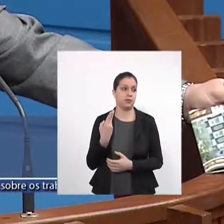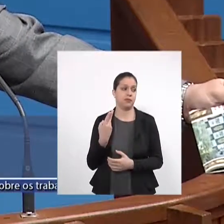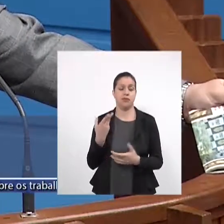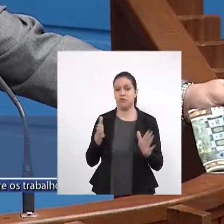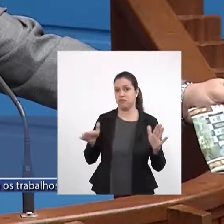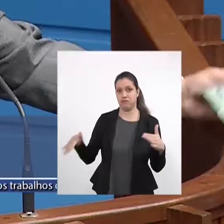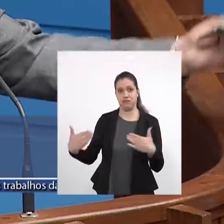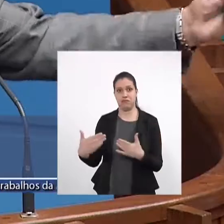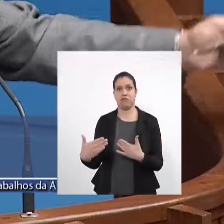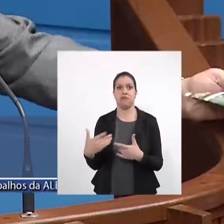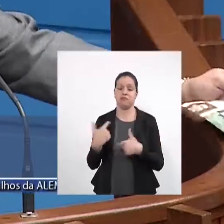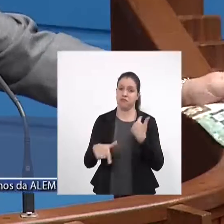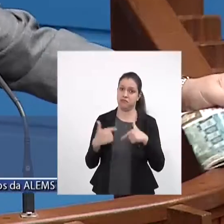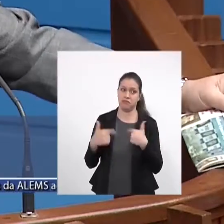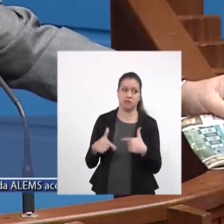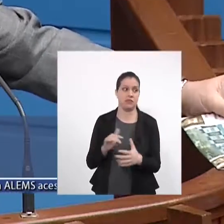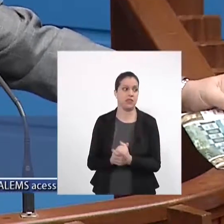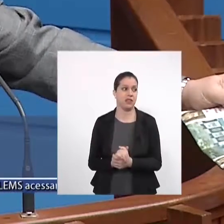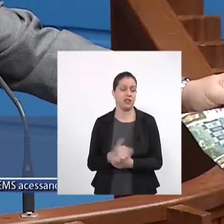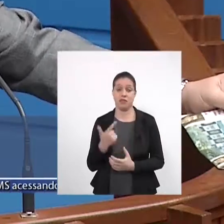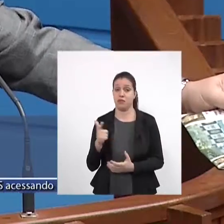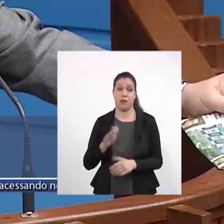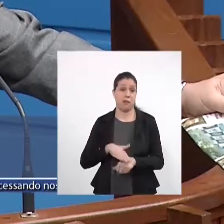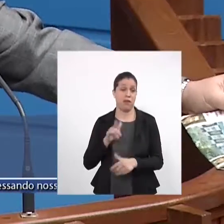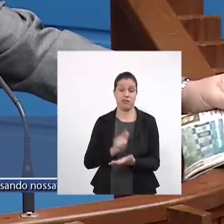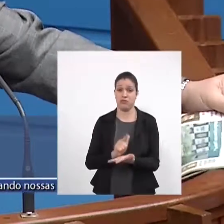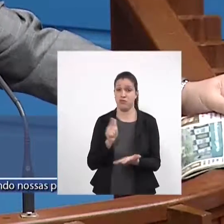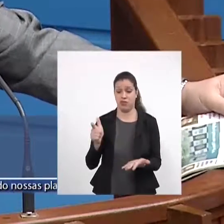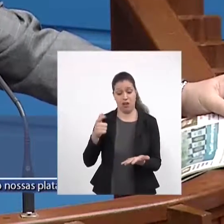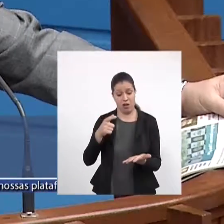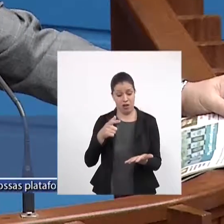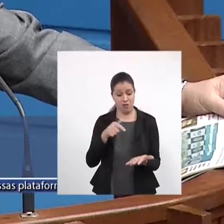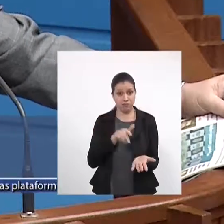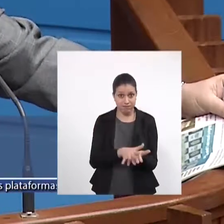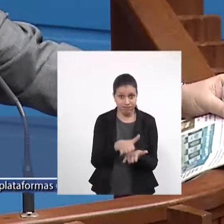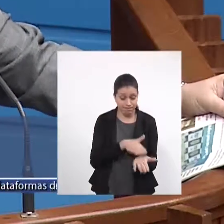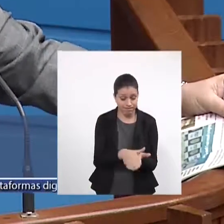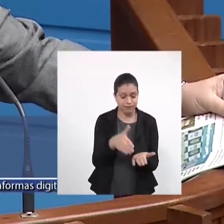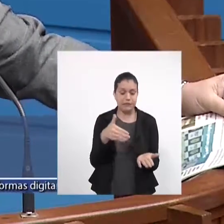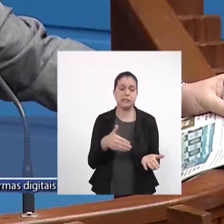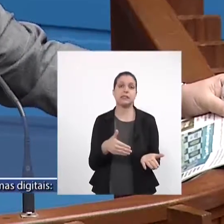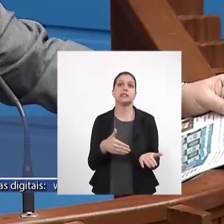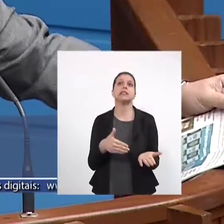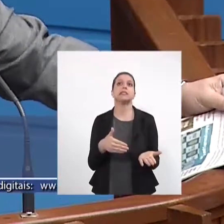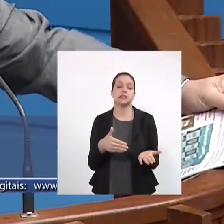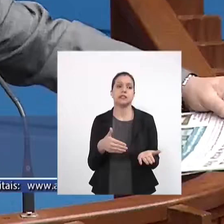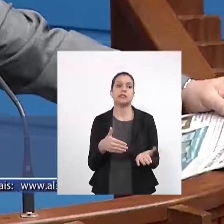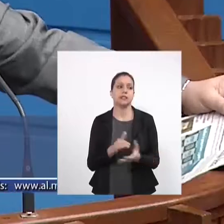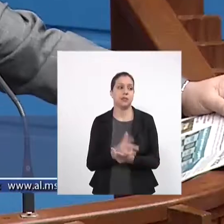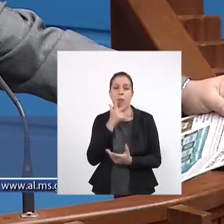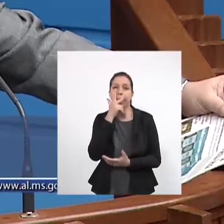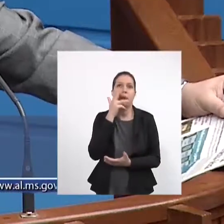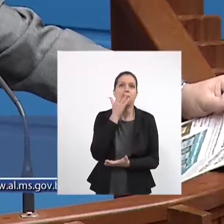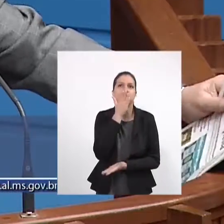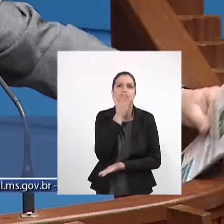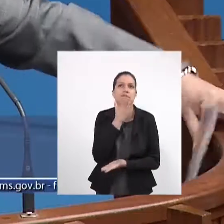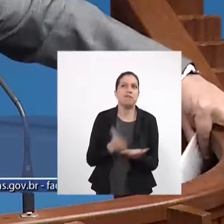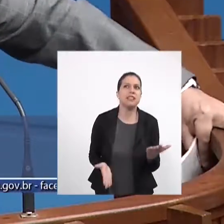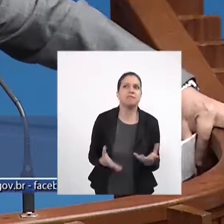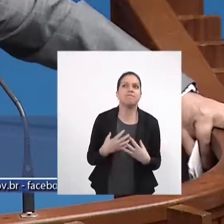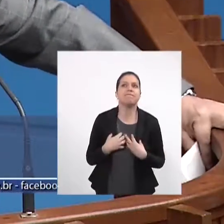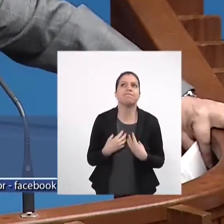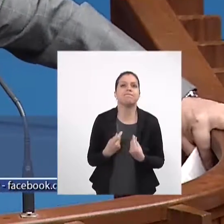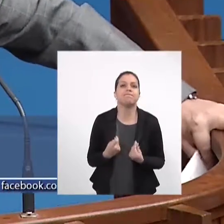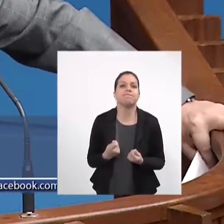escritório, o jornal escrito, deputado Pedro Kemp, é como se estivéssemos perdendo algo